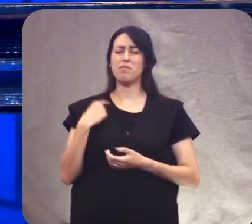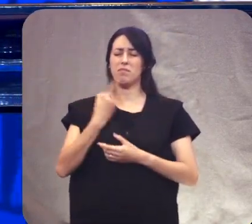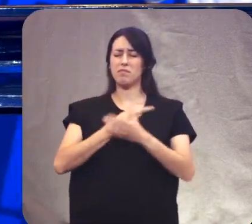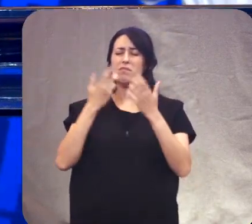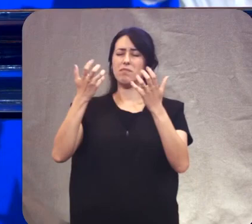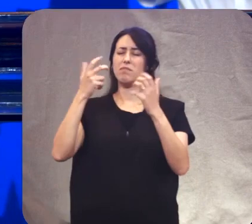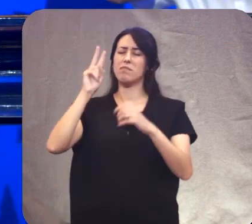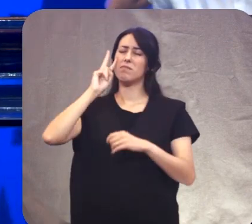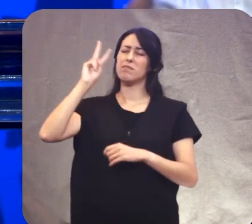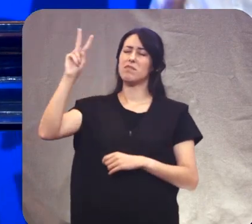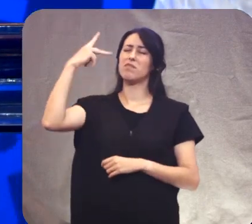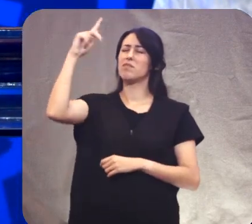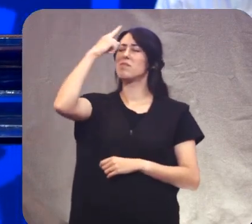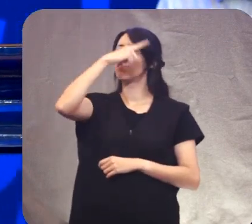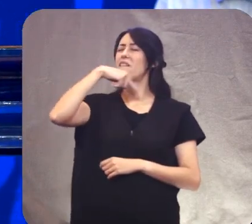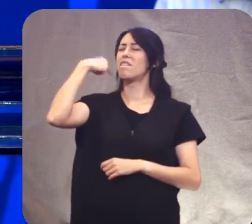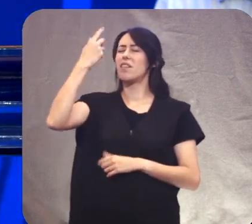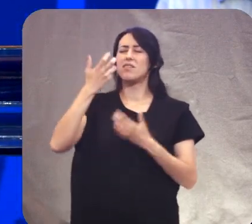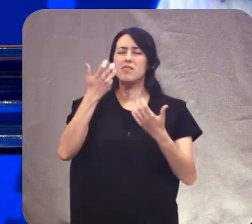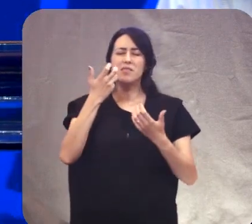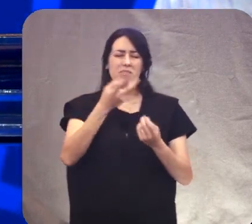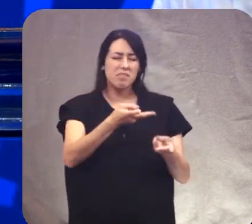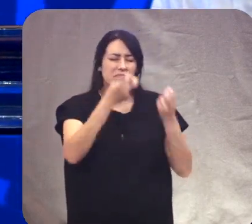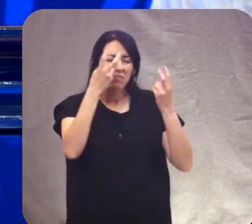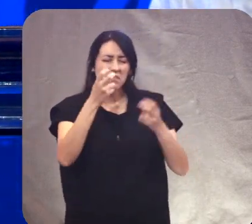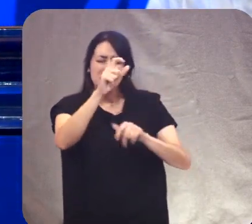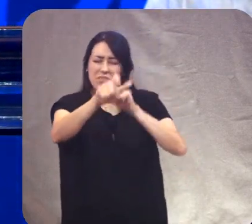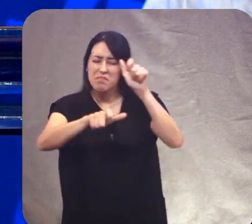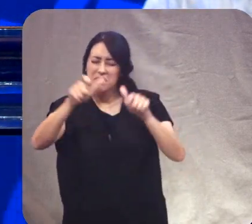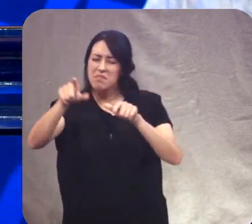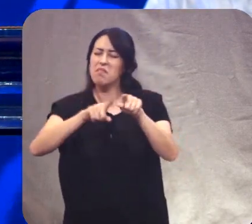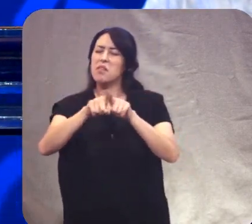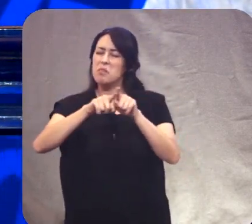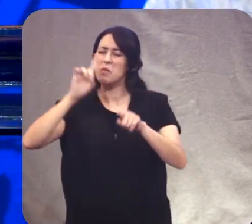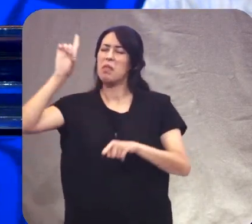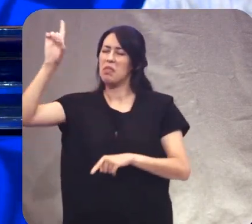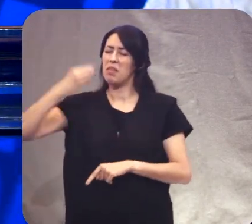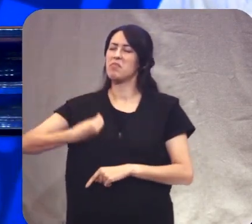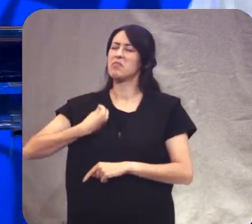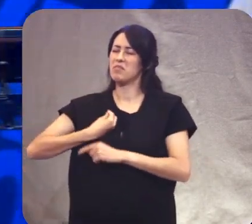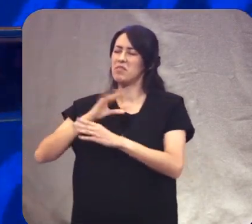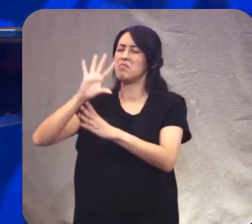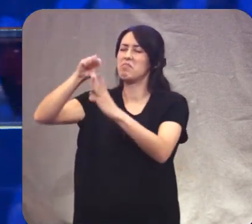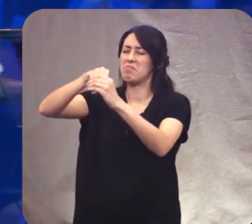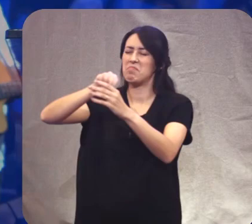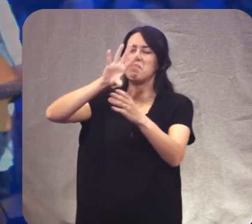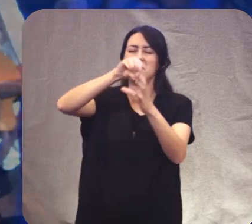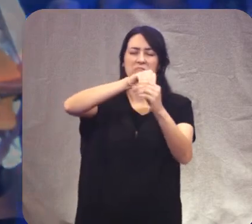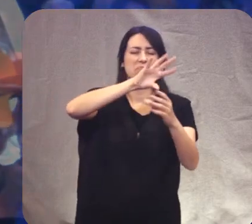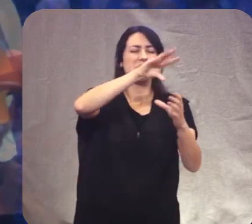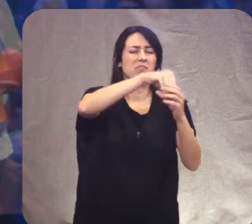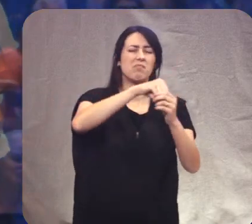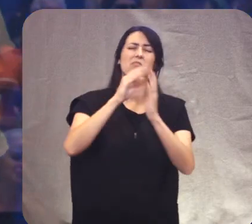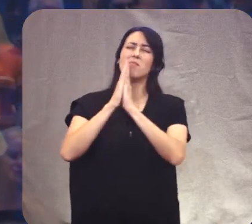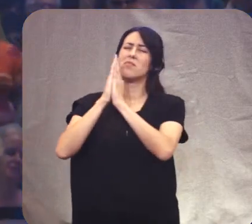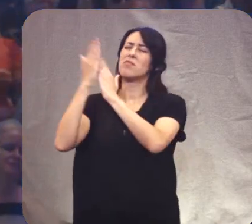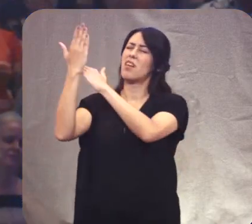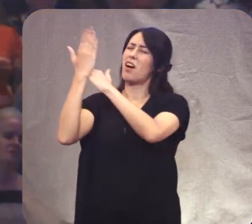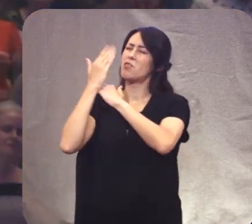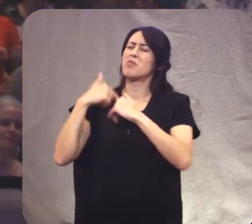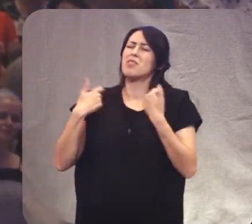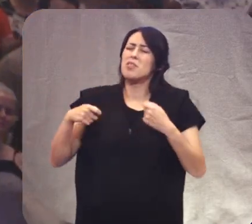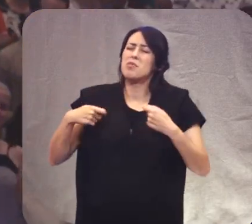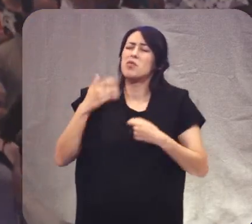face revelada através da vida dos nossos irmãos. Nos ajuda, Pai, me ajuda a ser